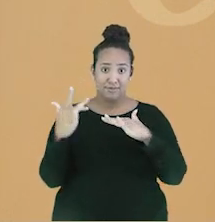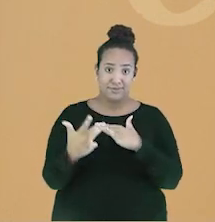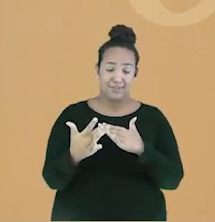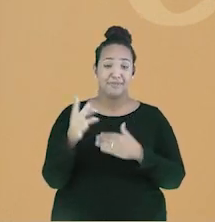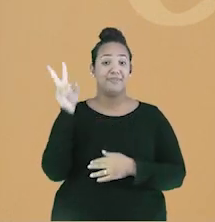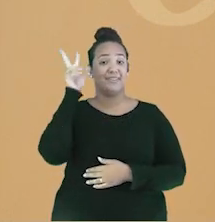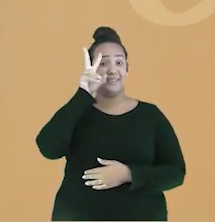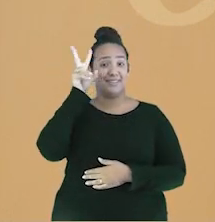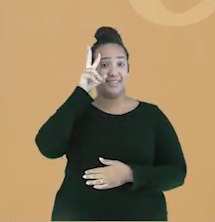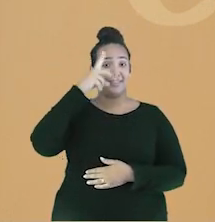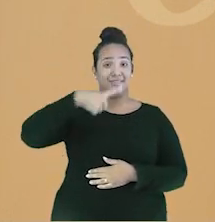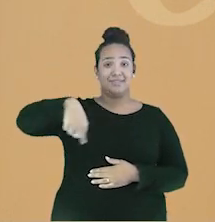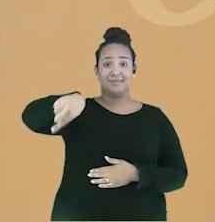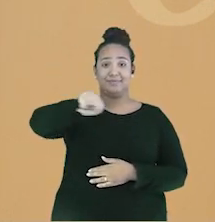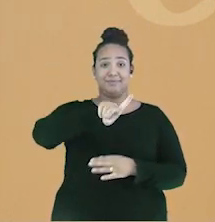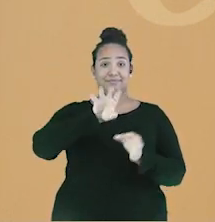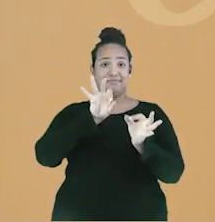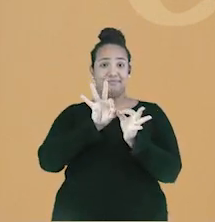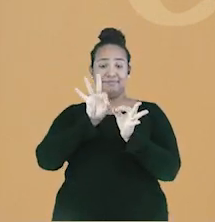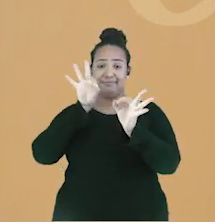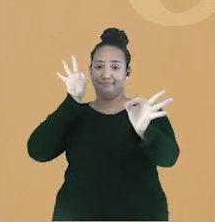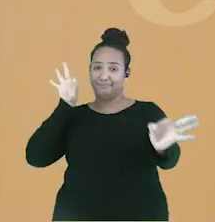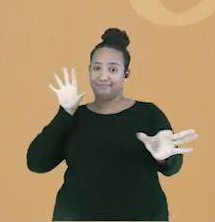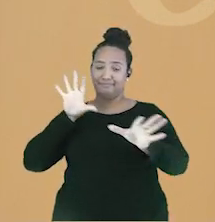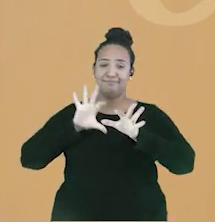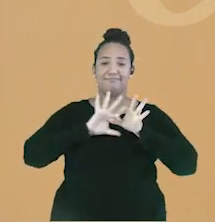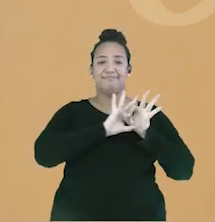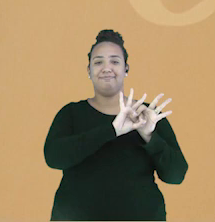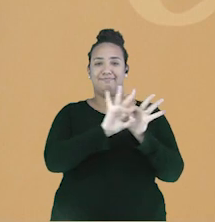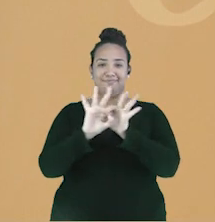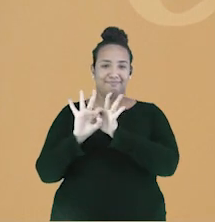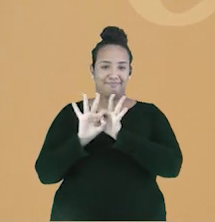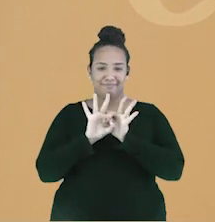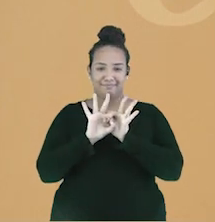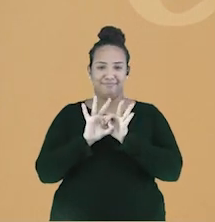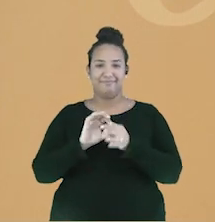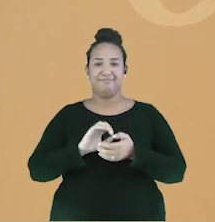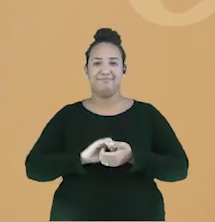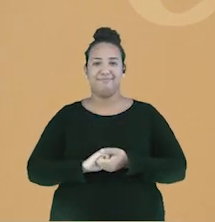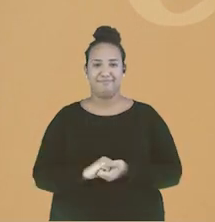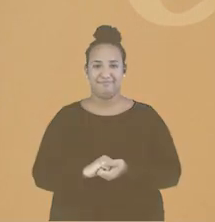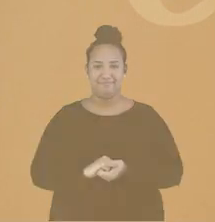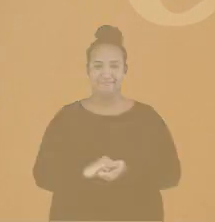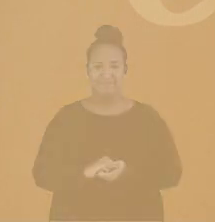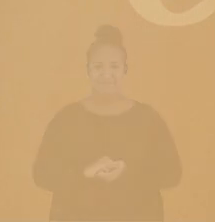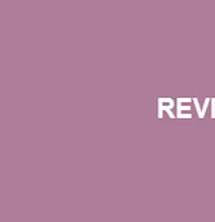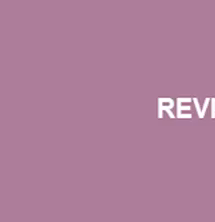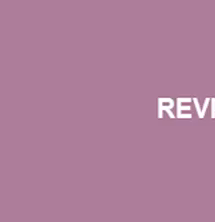não se esqueça, mesmo distantes, estamos juntos.